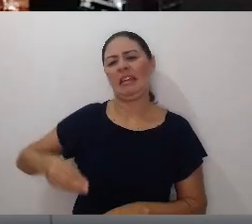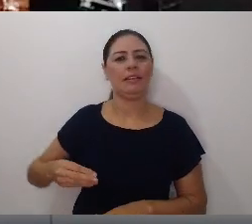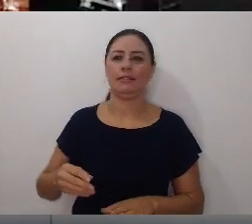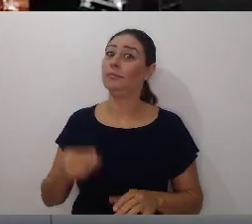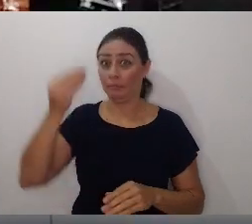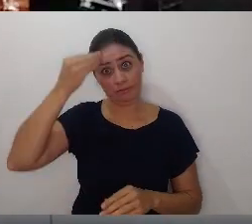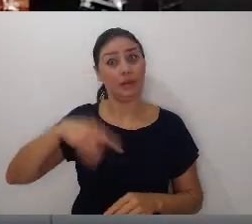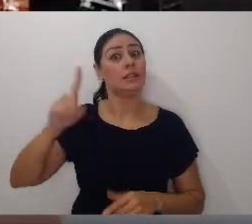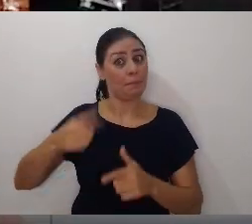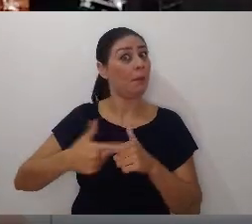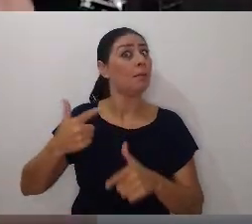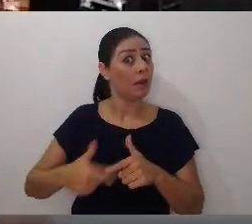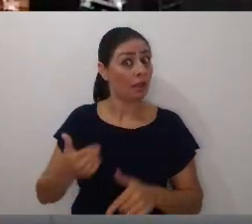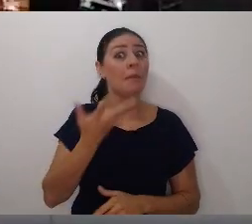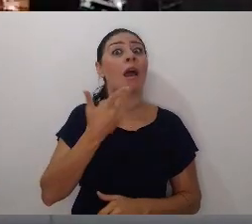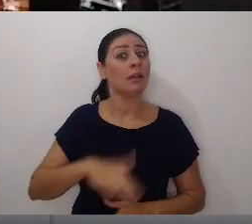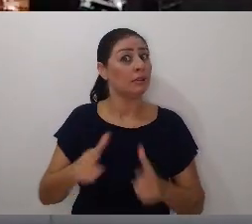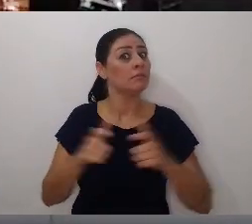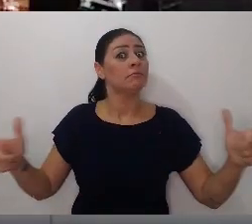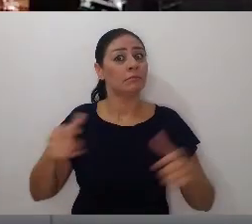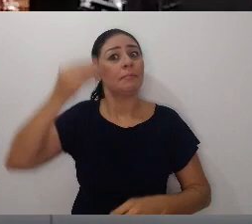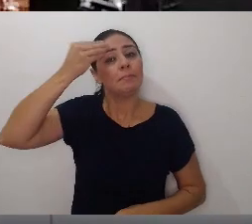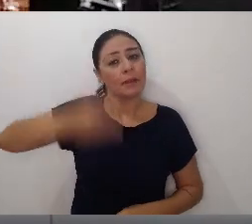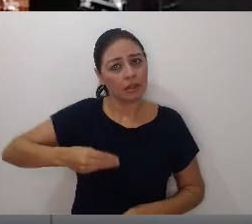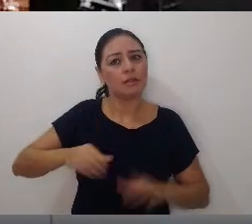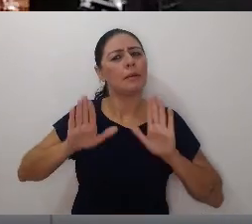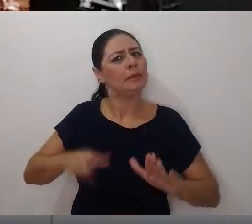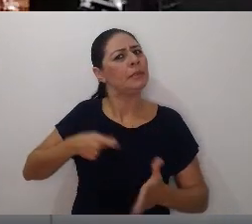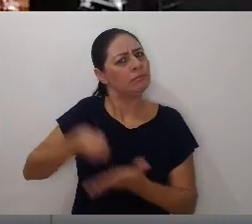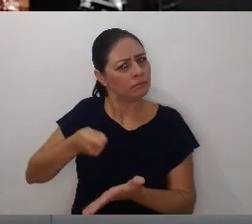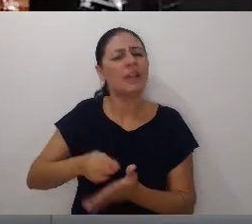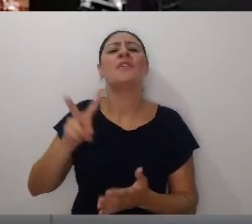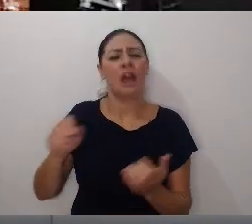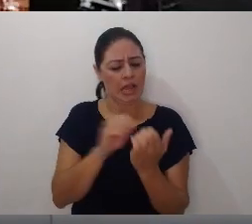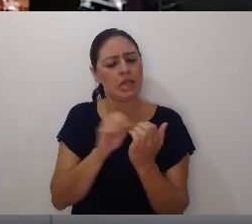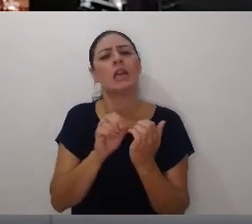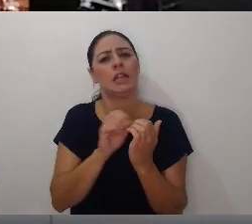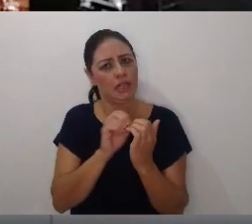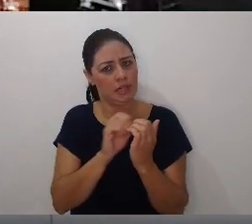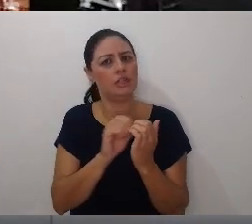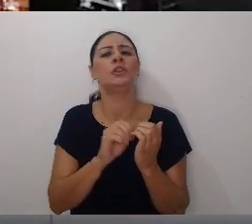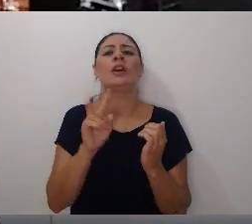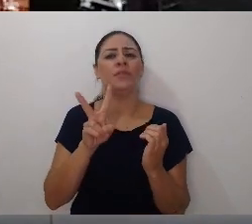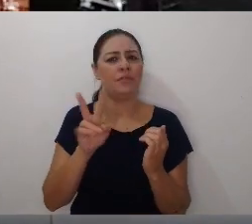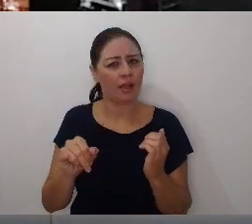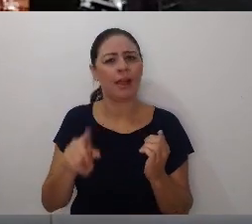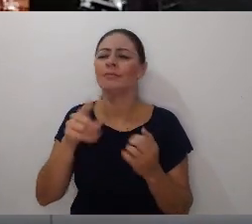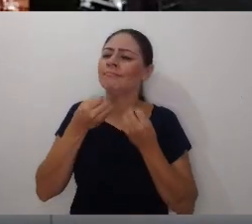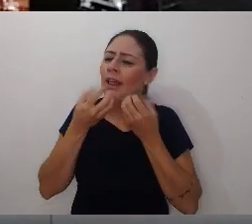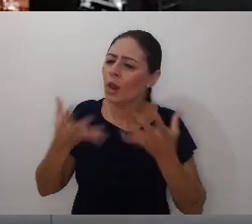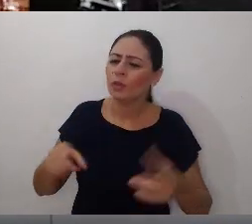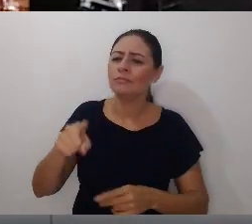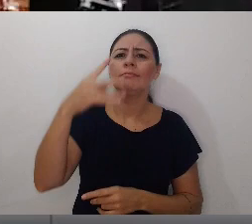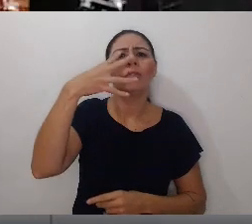não quero, tô com preguiça. Preguiça é um problema. As crianças estão mais preguiçosas, mas a gente forçar ali,